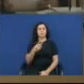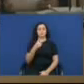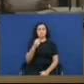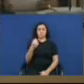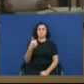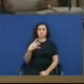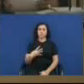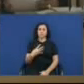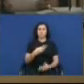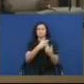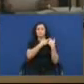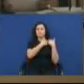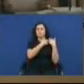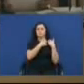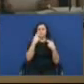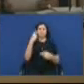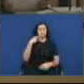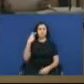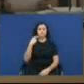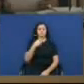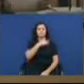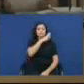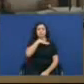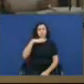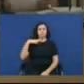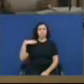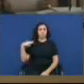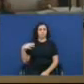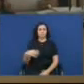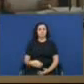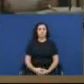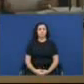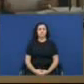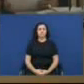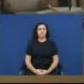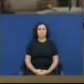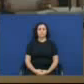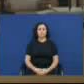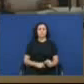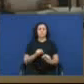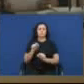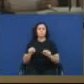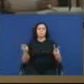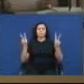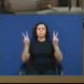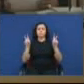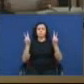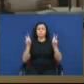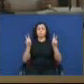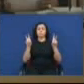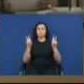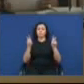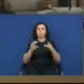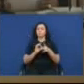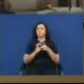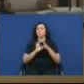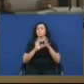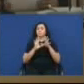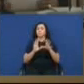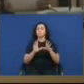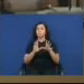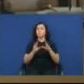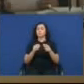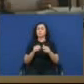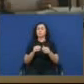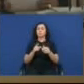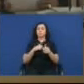177/2014. Autor, vereador Aloísio Andrade. Estabelece a possibilidade que,